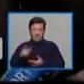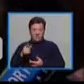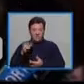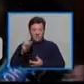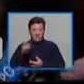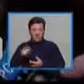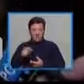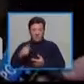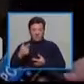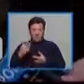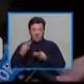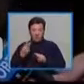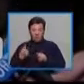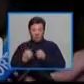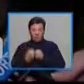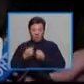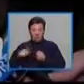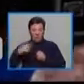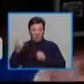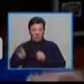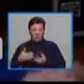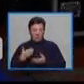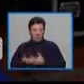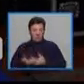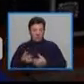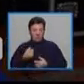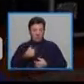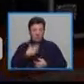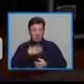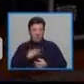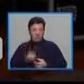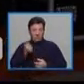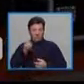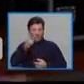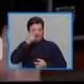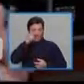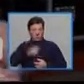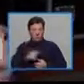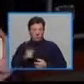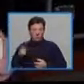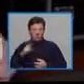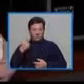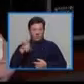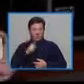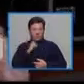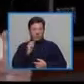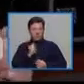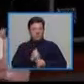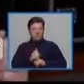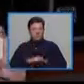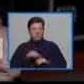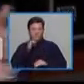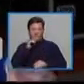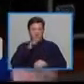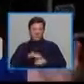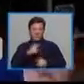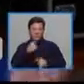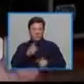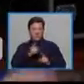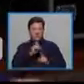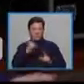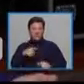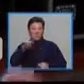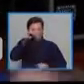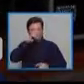contará contra o outro candidato. Eu aprecio muito mais uma pessoa que não tem esse nome feito porque, digamos assim, não tem